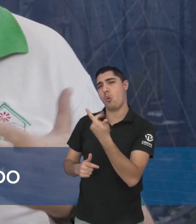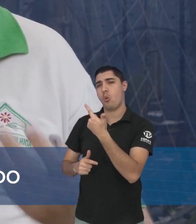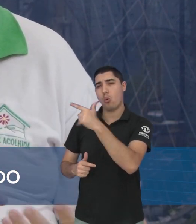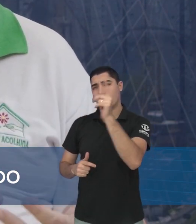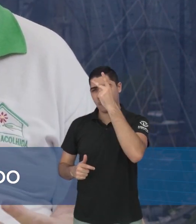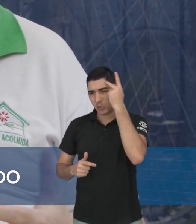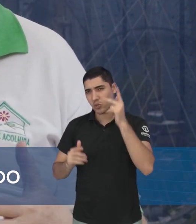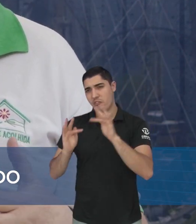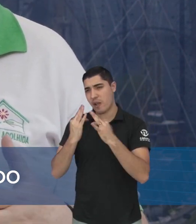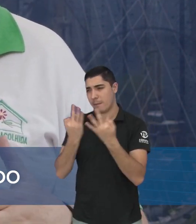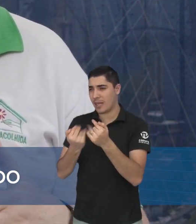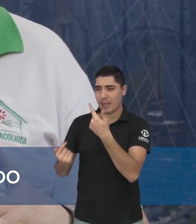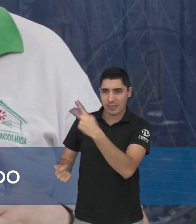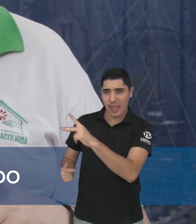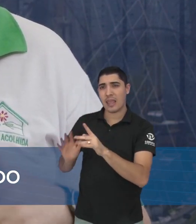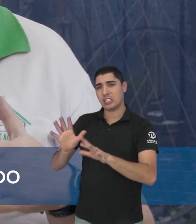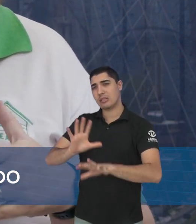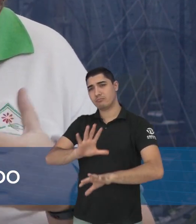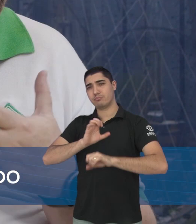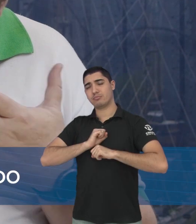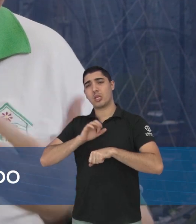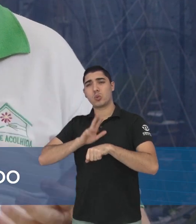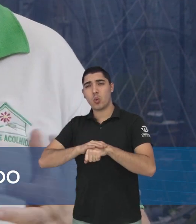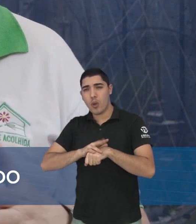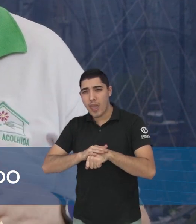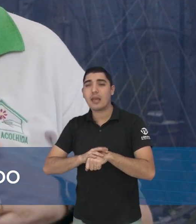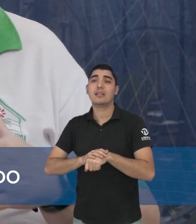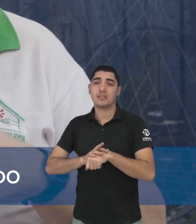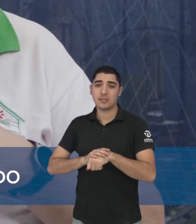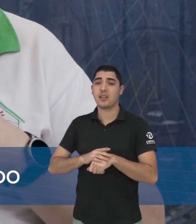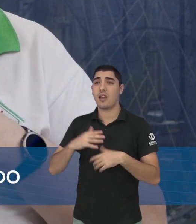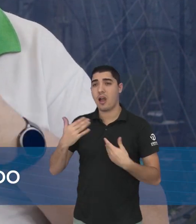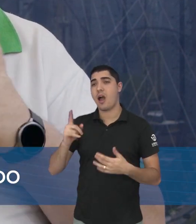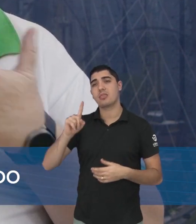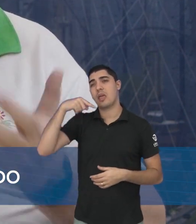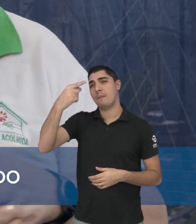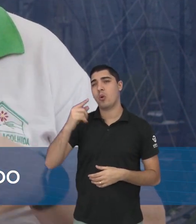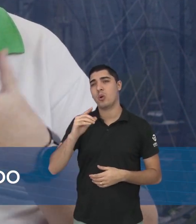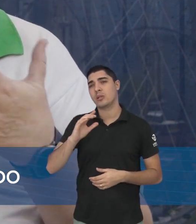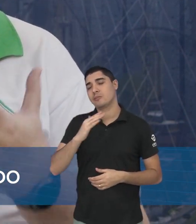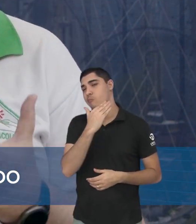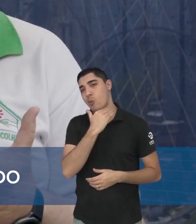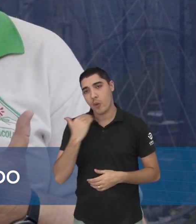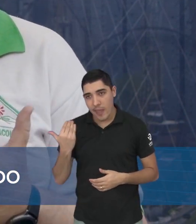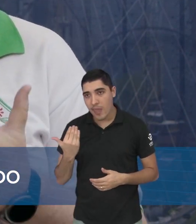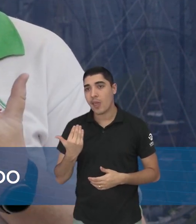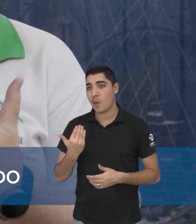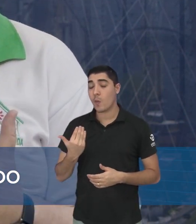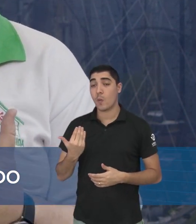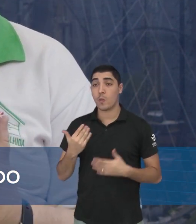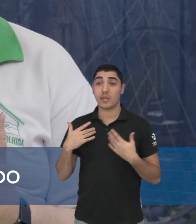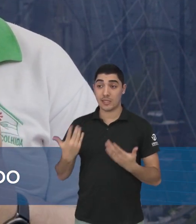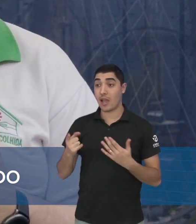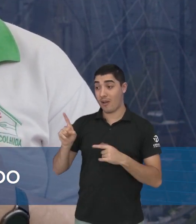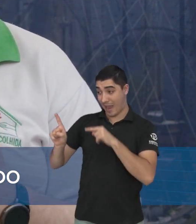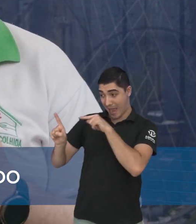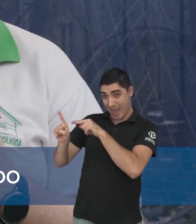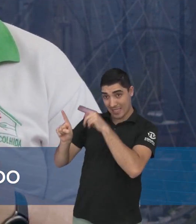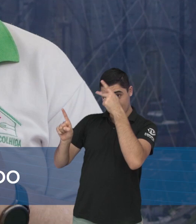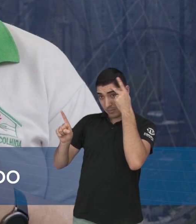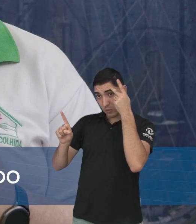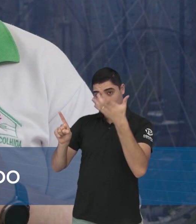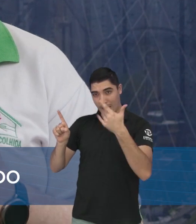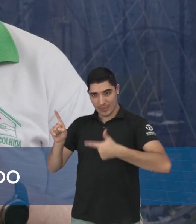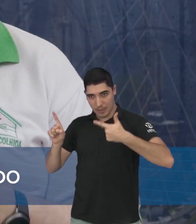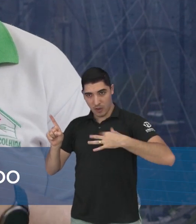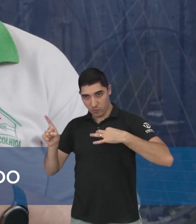uma doença, vítima de uma doença e que foi a óbito e tal, ela chega na entidade e fala,